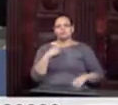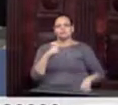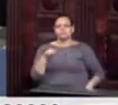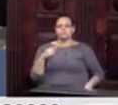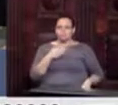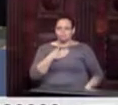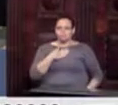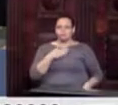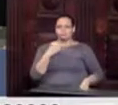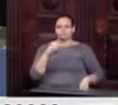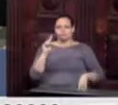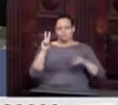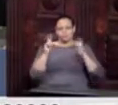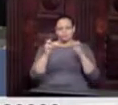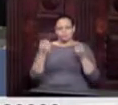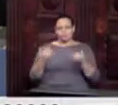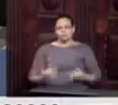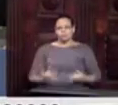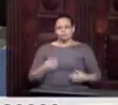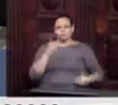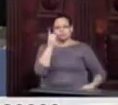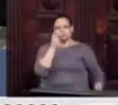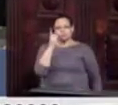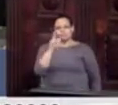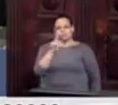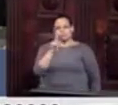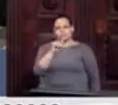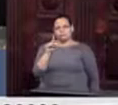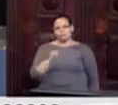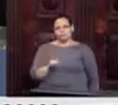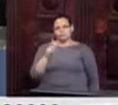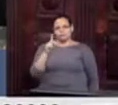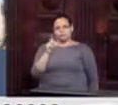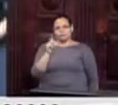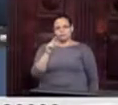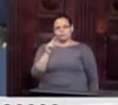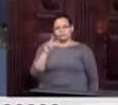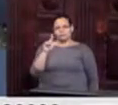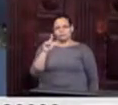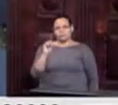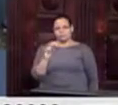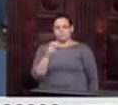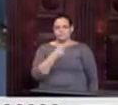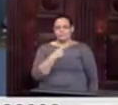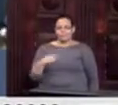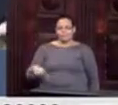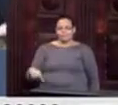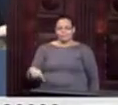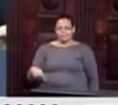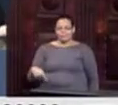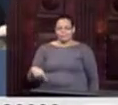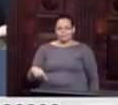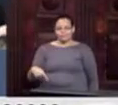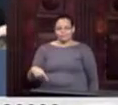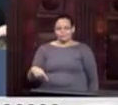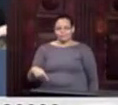que eu gostaria de tratar. Senhor deputado Luiz Paulo, nova parte. Senhor presidente,